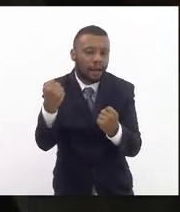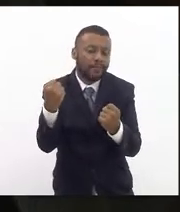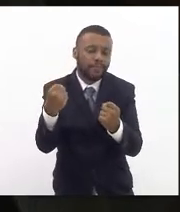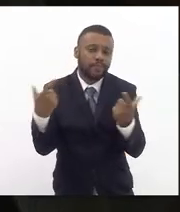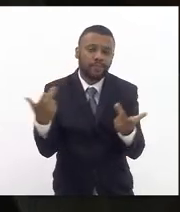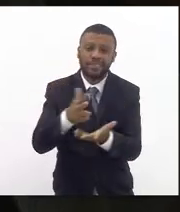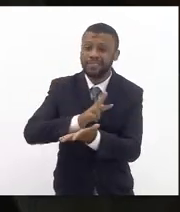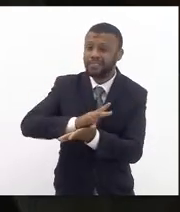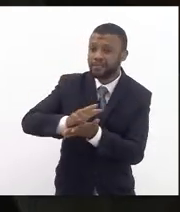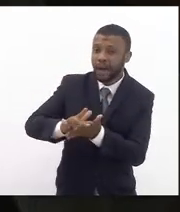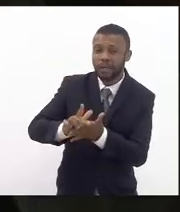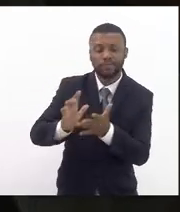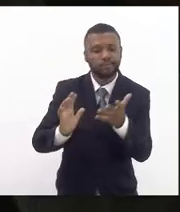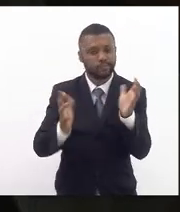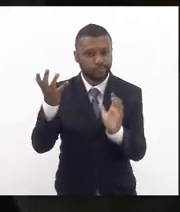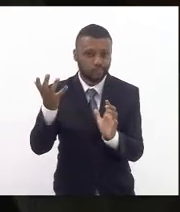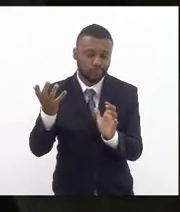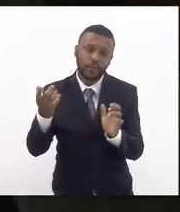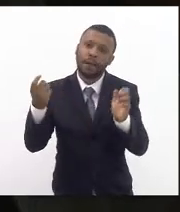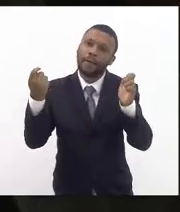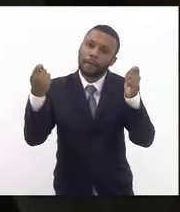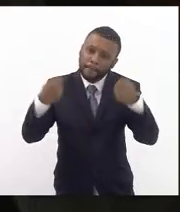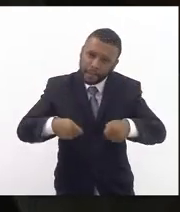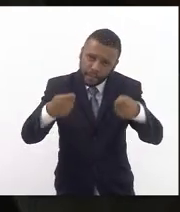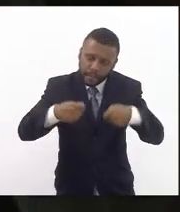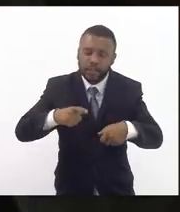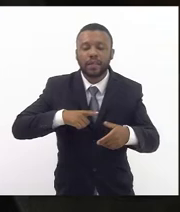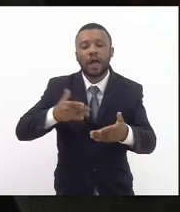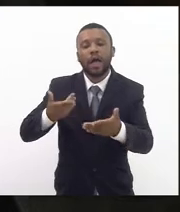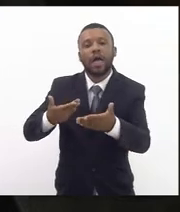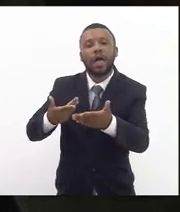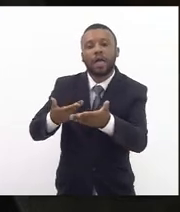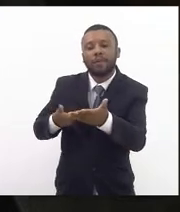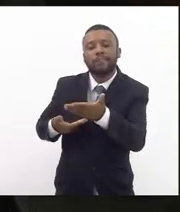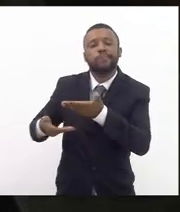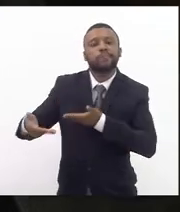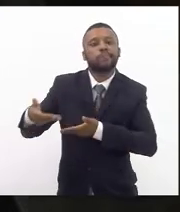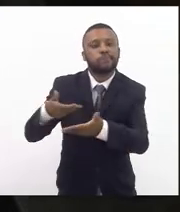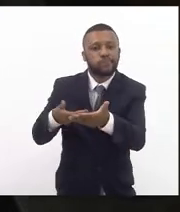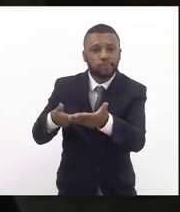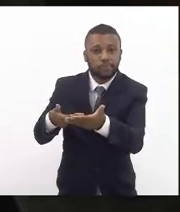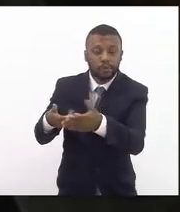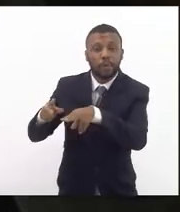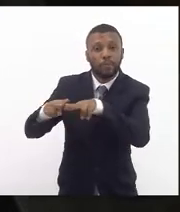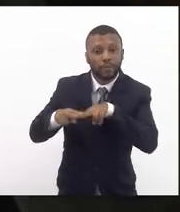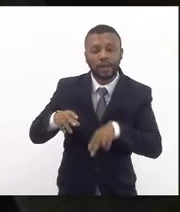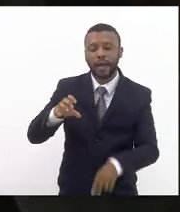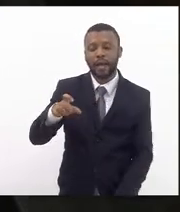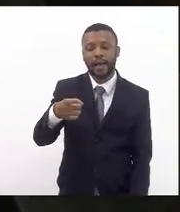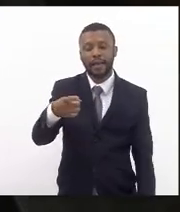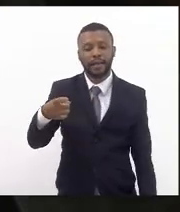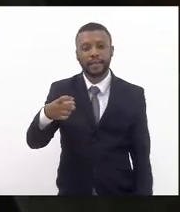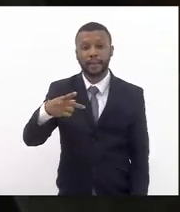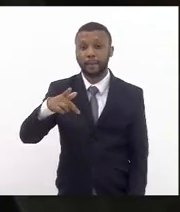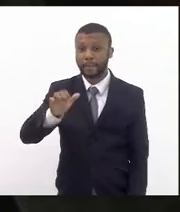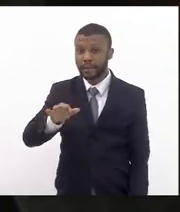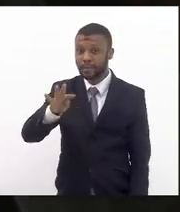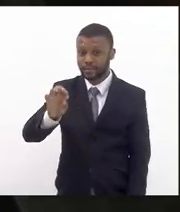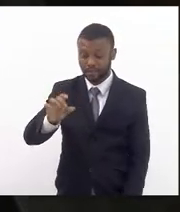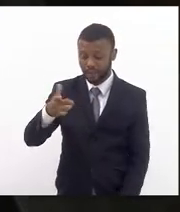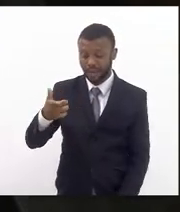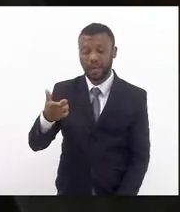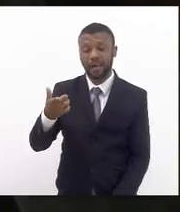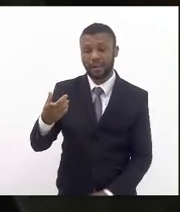de casos, levam à necessidade de tirar o implante. Daí o nome explante, que é retirar o